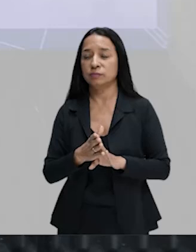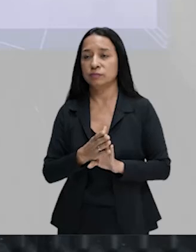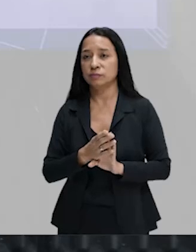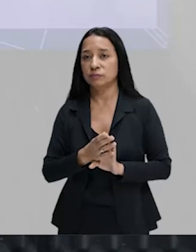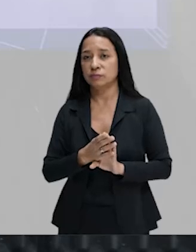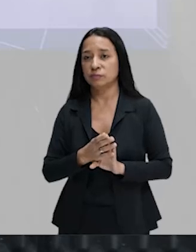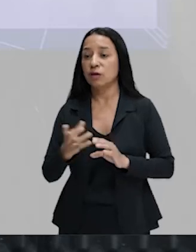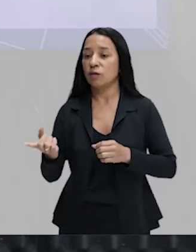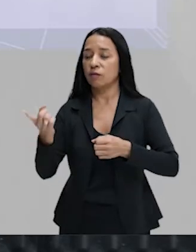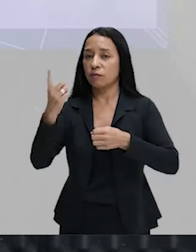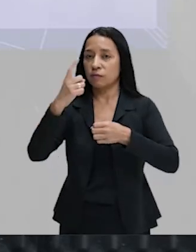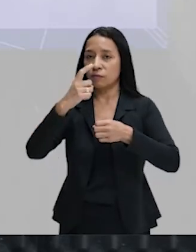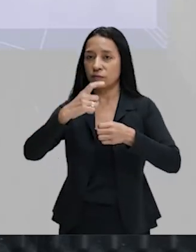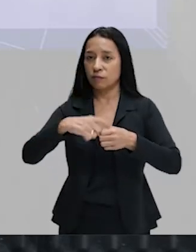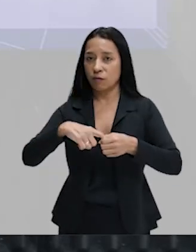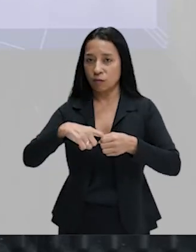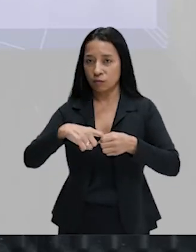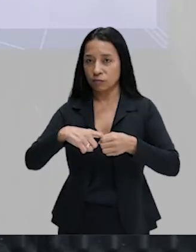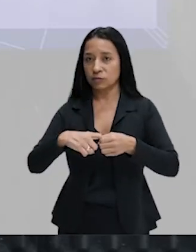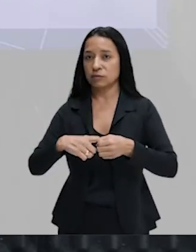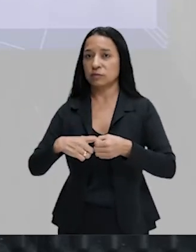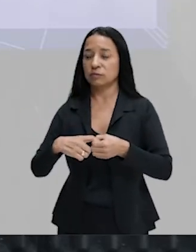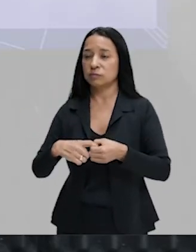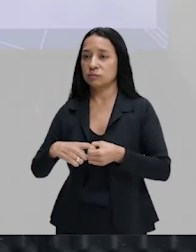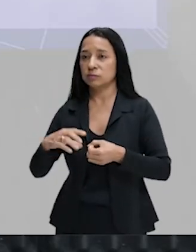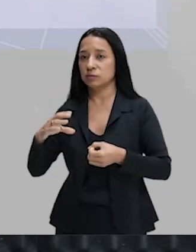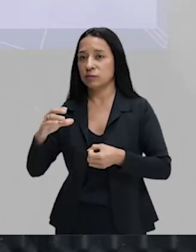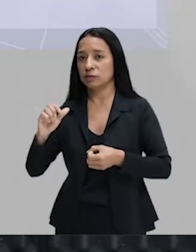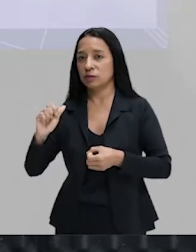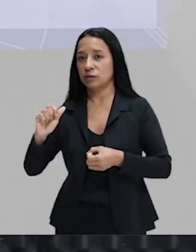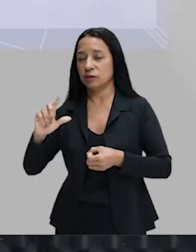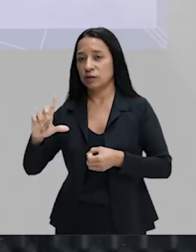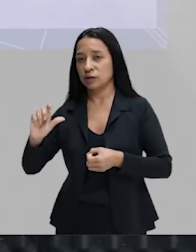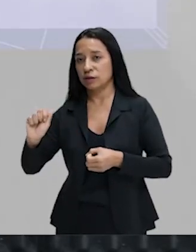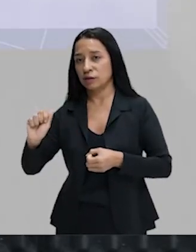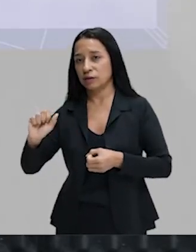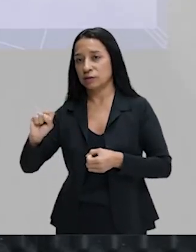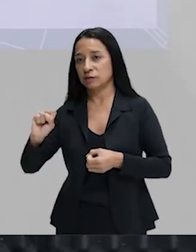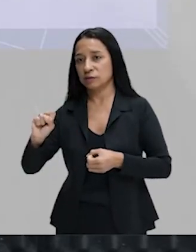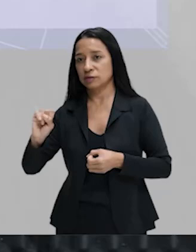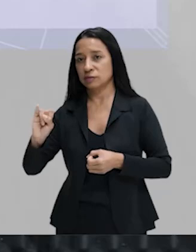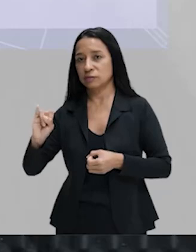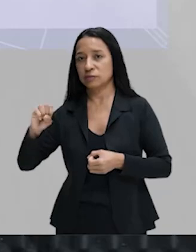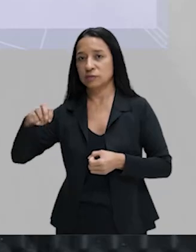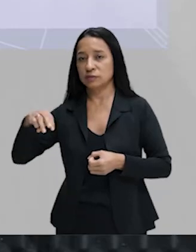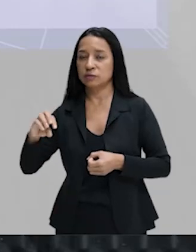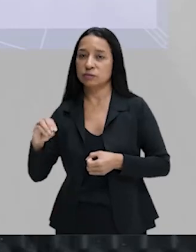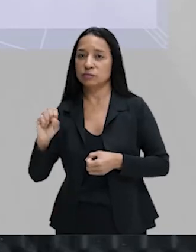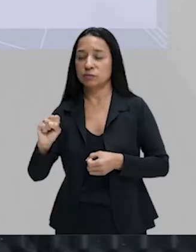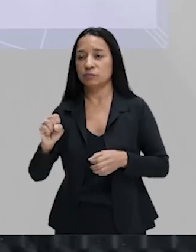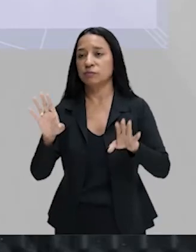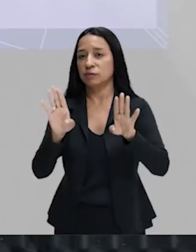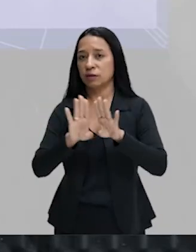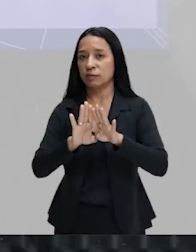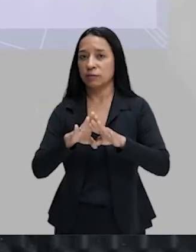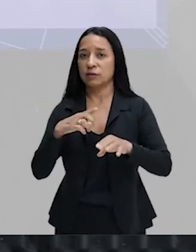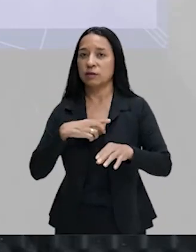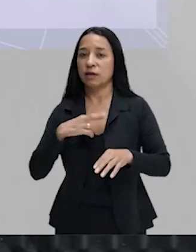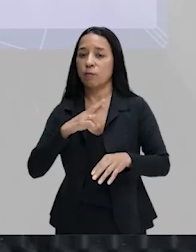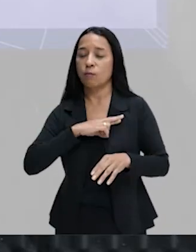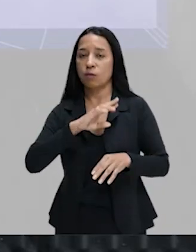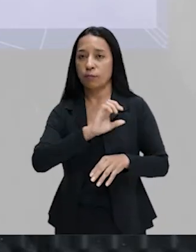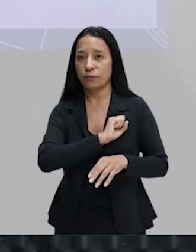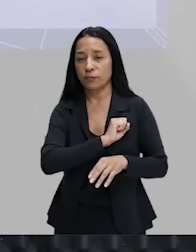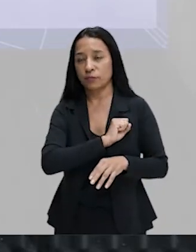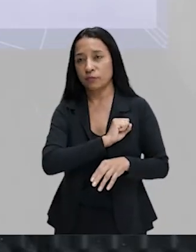uma volta ao classicismo, né? O neoclassicismo ou o arcadismo. Aí nós temos o